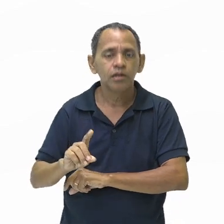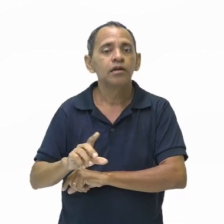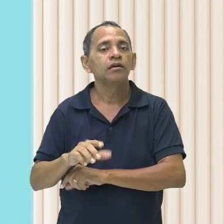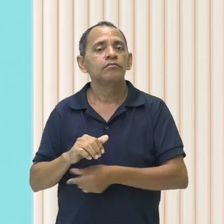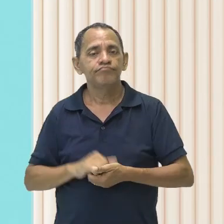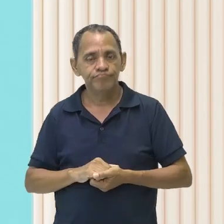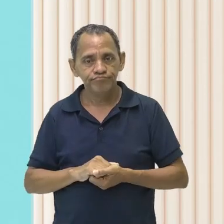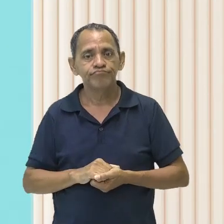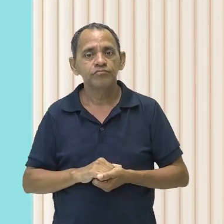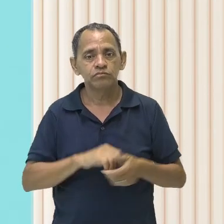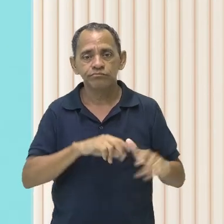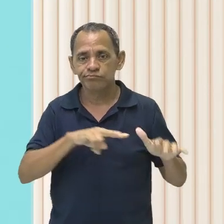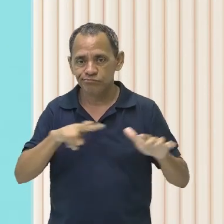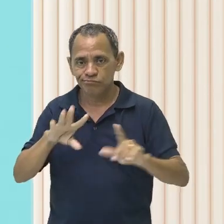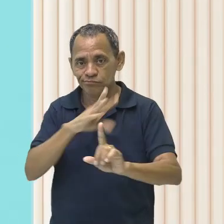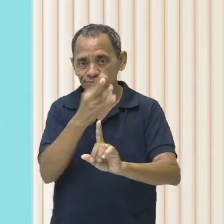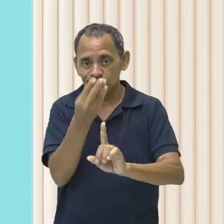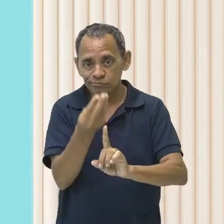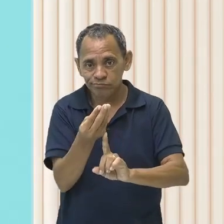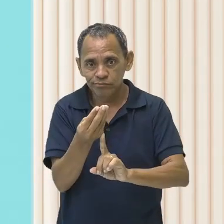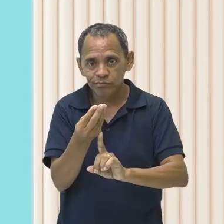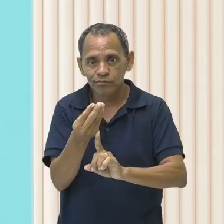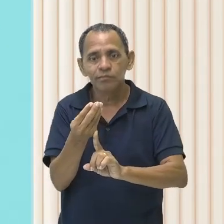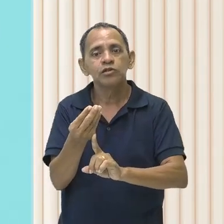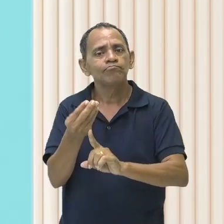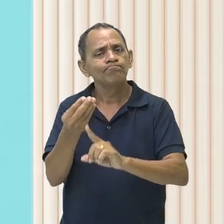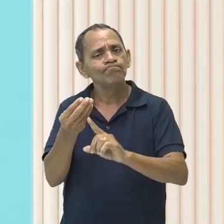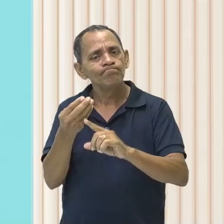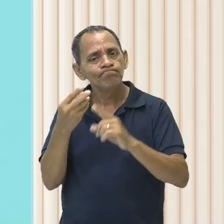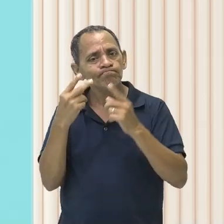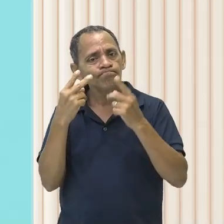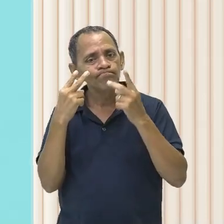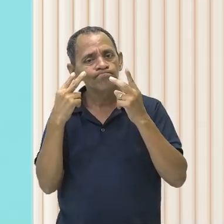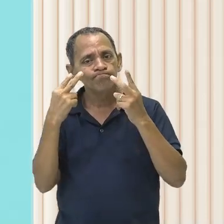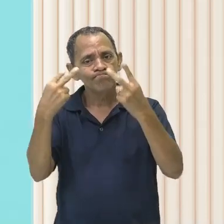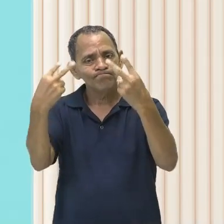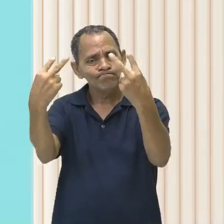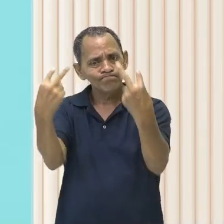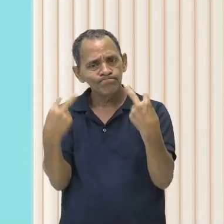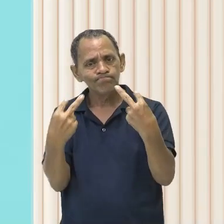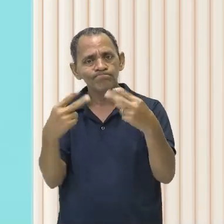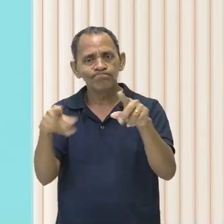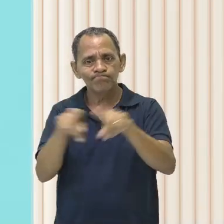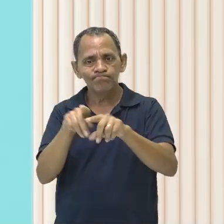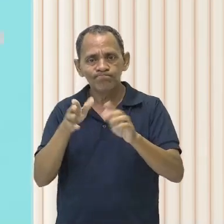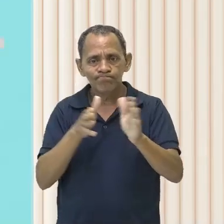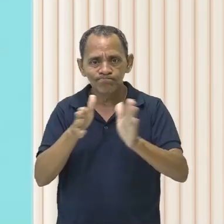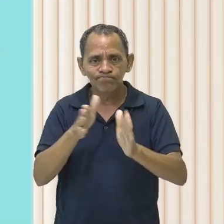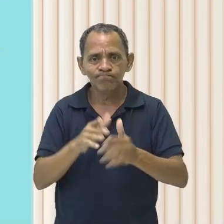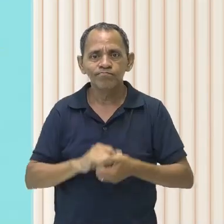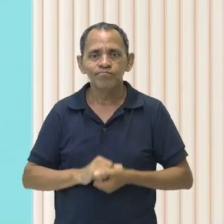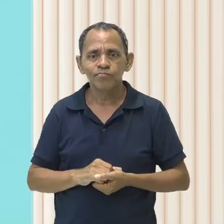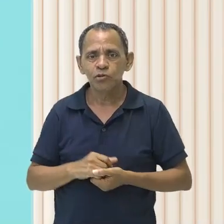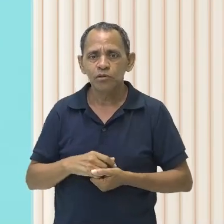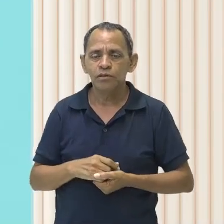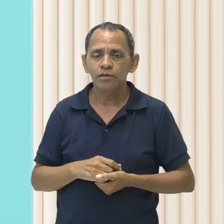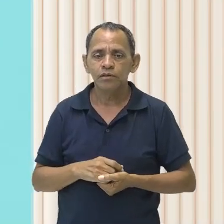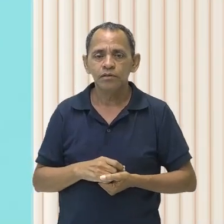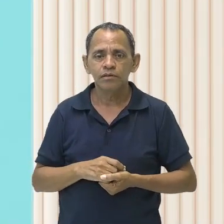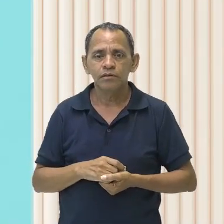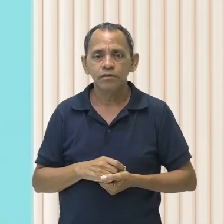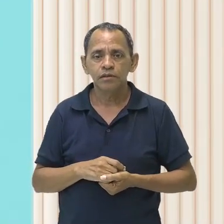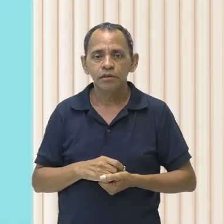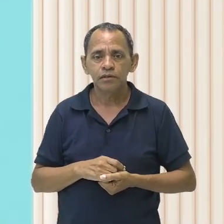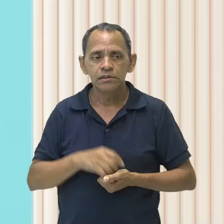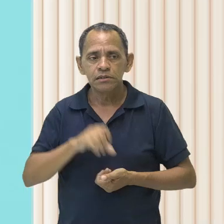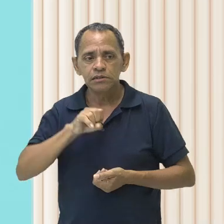a Semana da Arte Moderna ser vista. Então, era aquela coisa assim, não interessa se vão falar bem ou se vão falar mal.